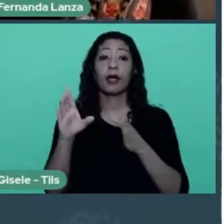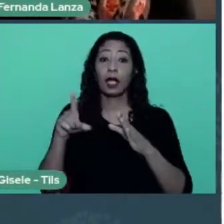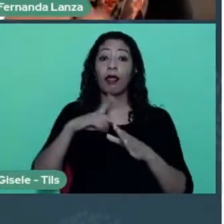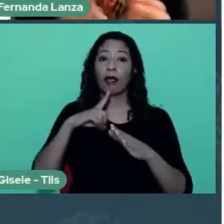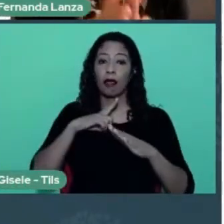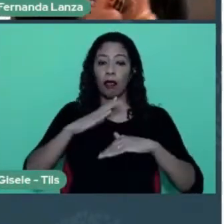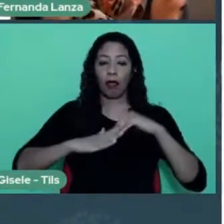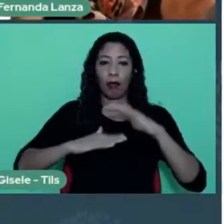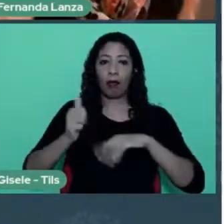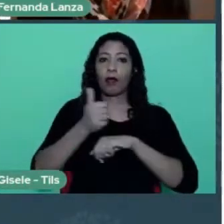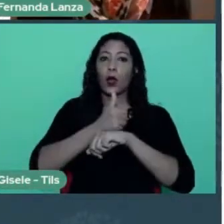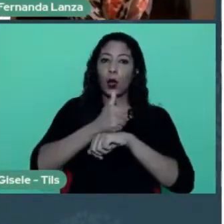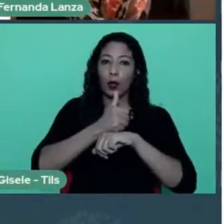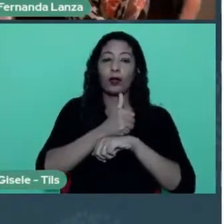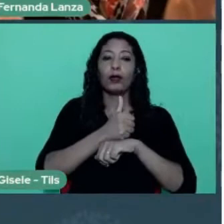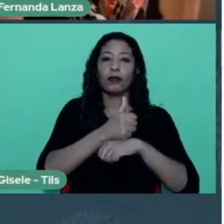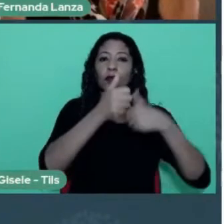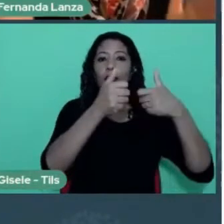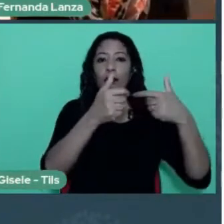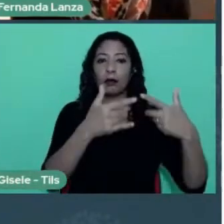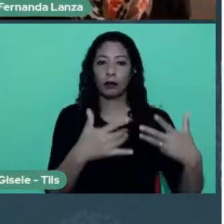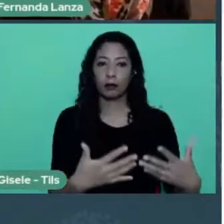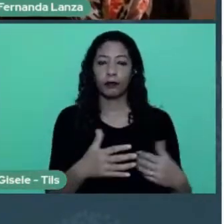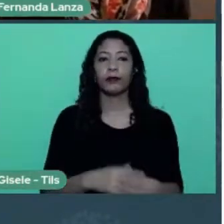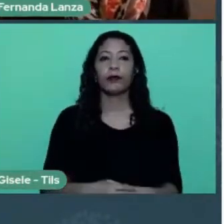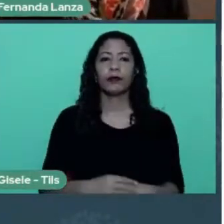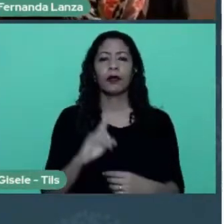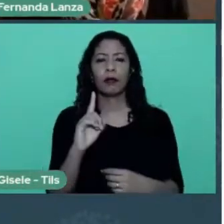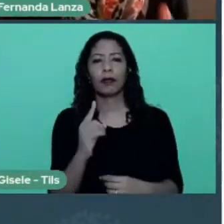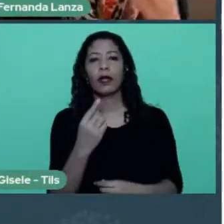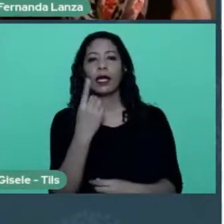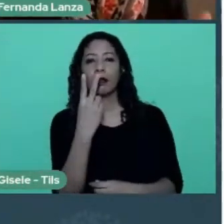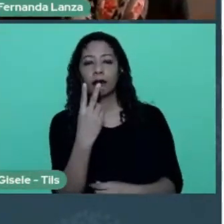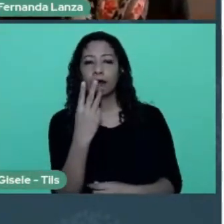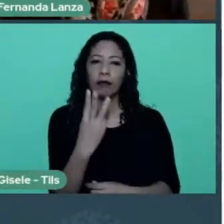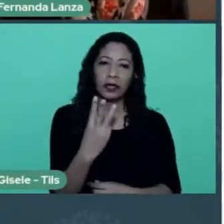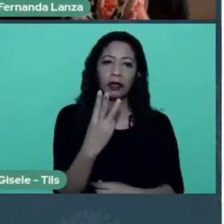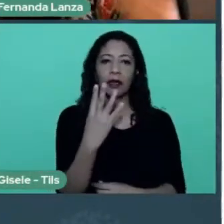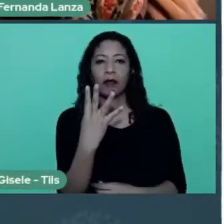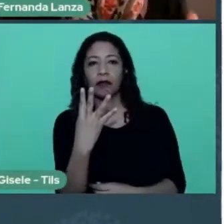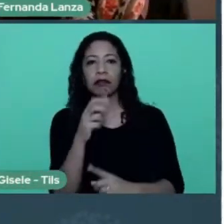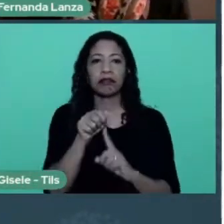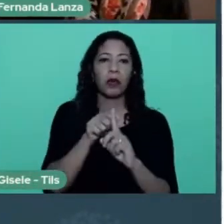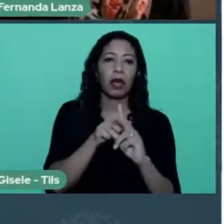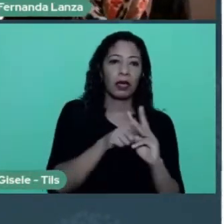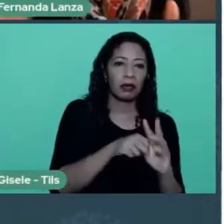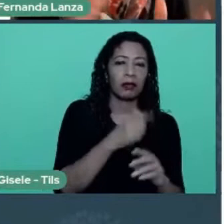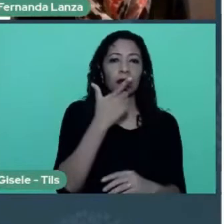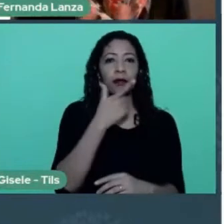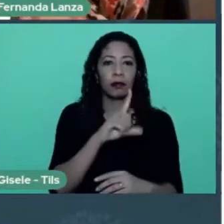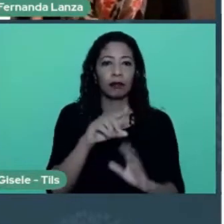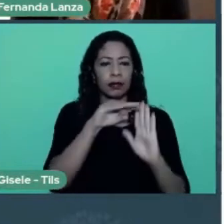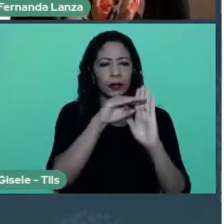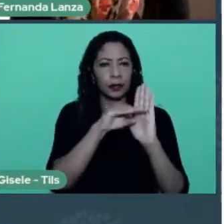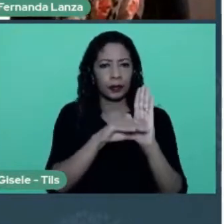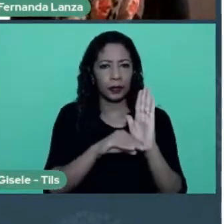profissional habilitado. Depois desses 3 a 4 meses, realizando essa prescrição adequada, supervisionado,